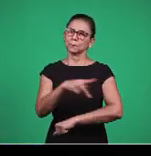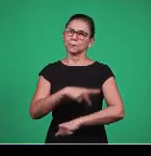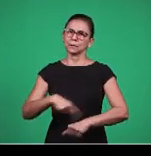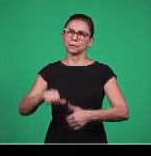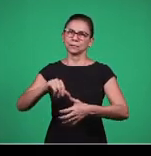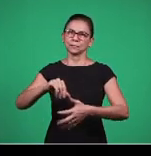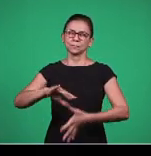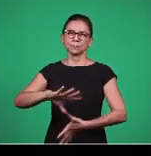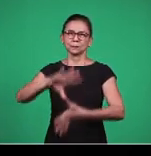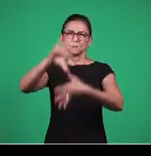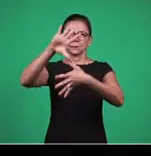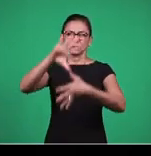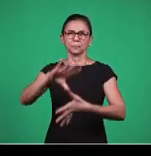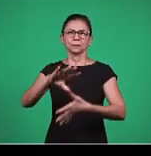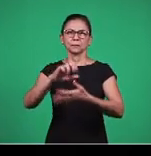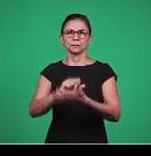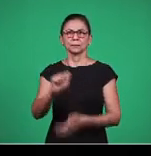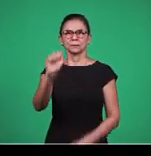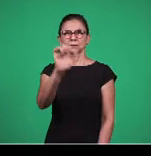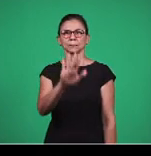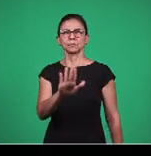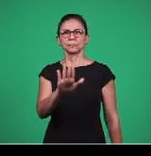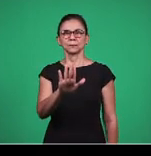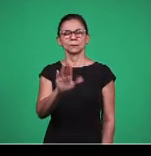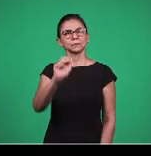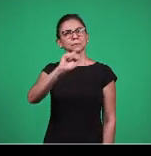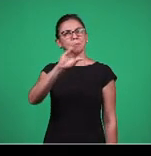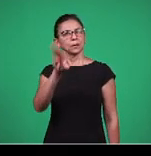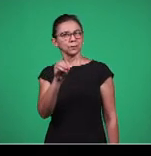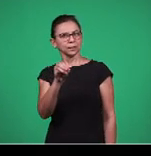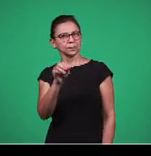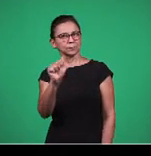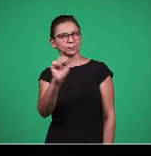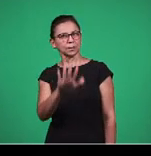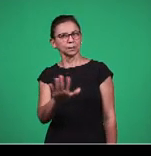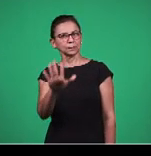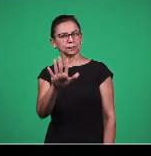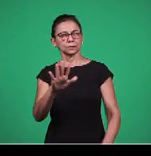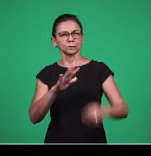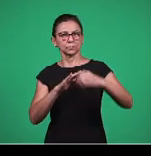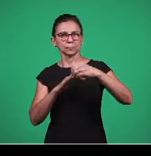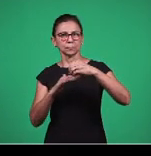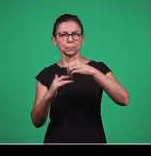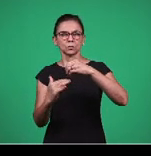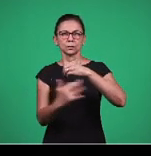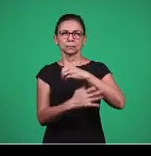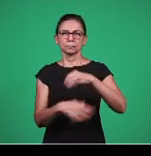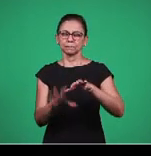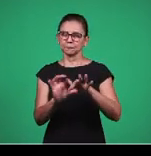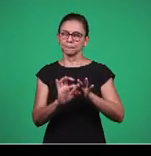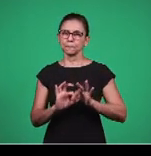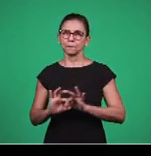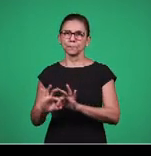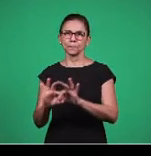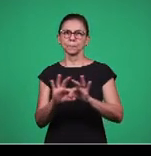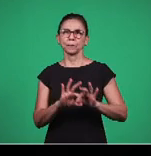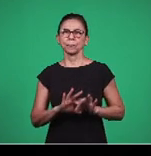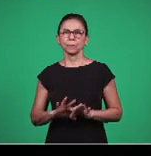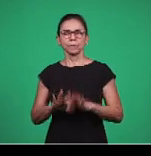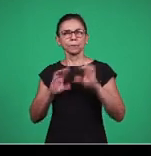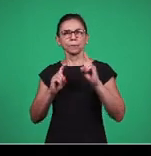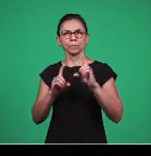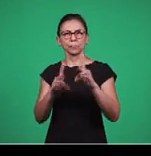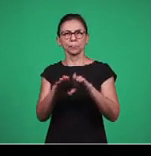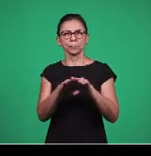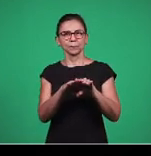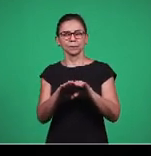3 Américas, Europa, África, Ásia e Oceania, conectadas pela mesma doutrina,